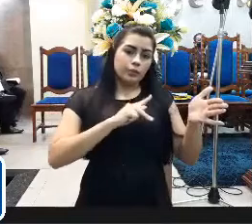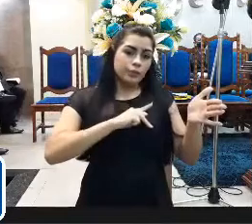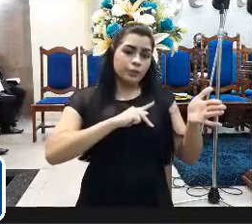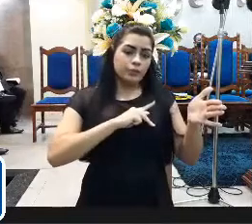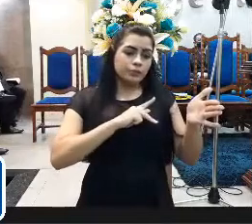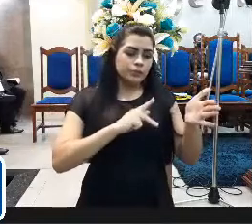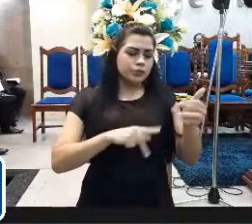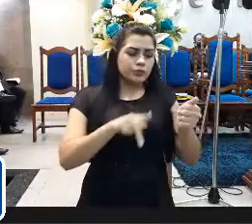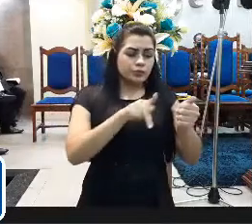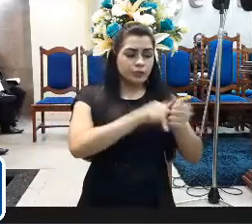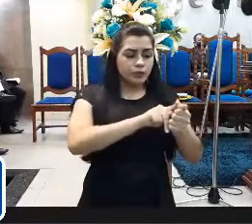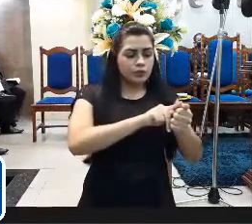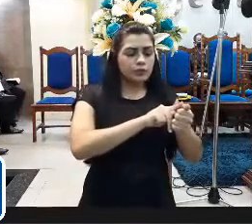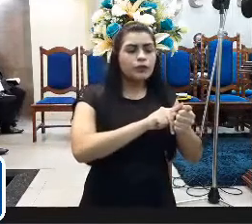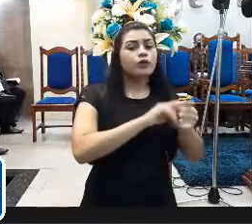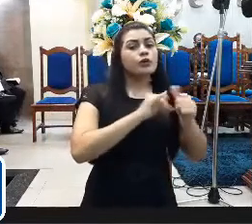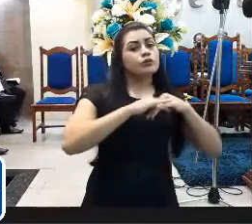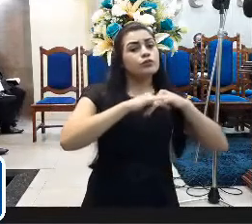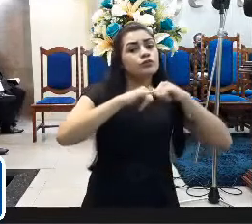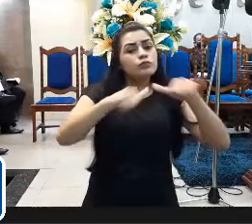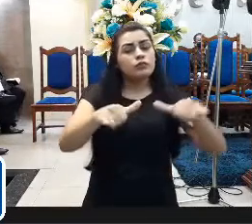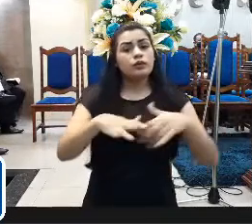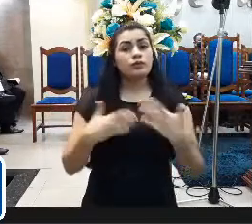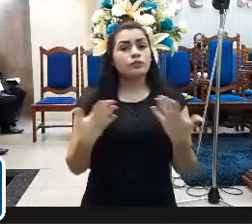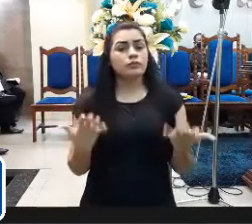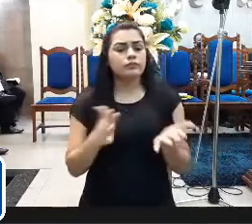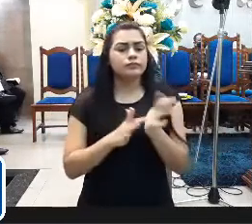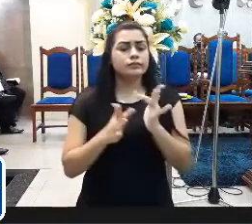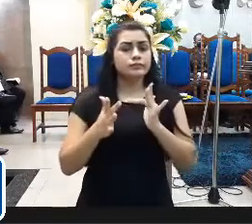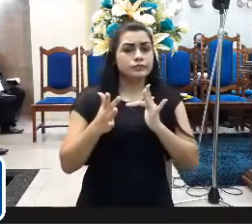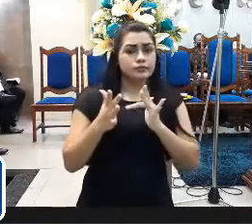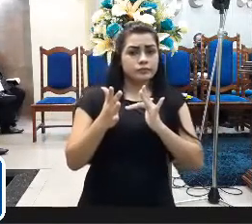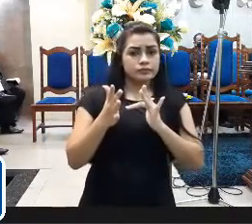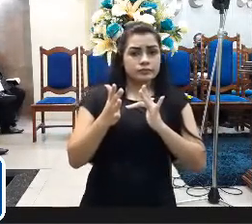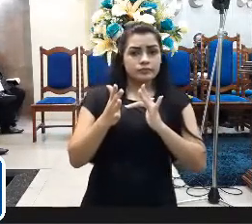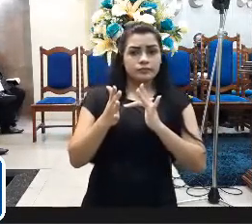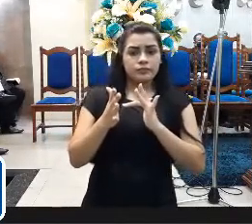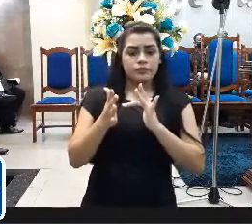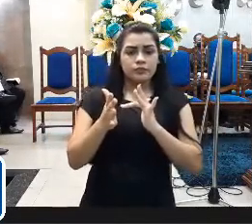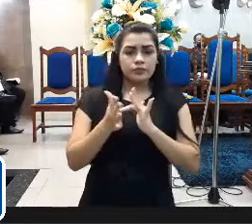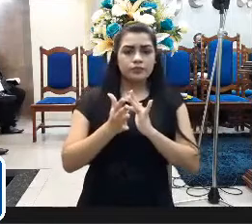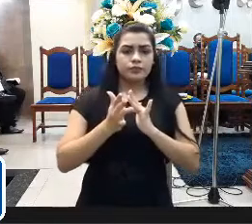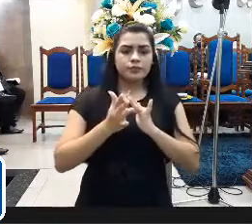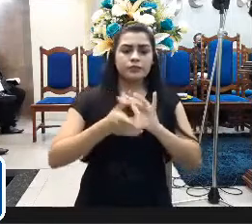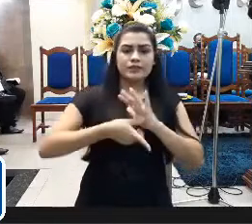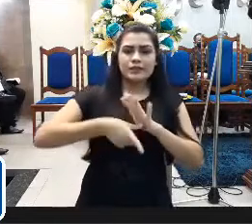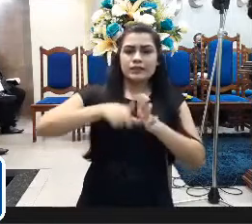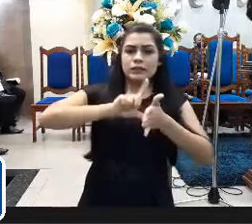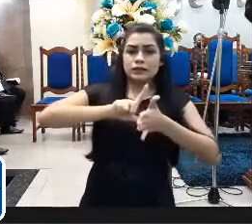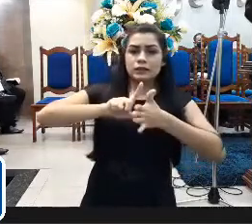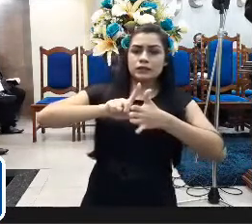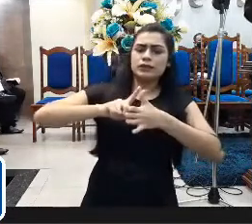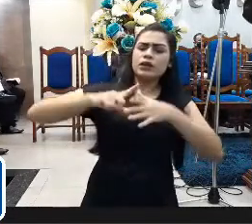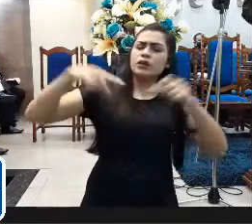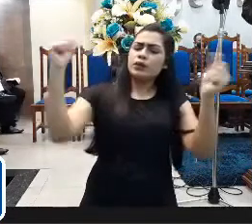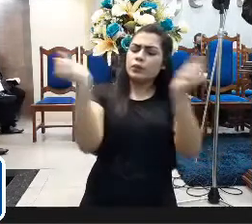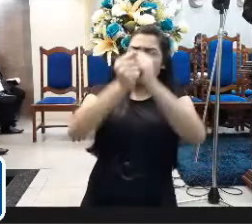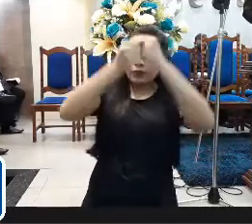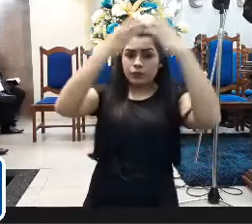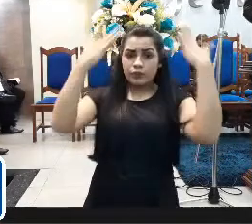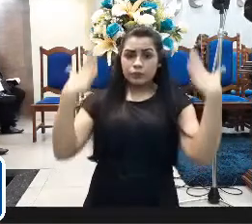Jesus, para chegar à glorificação, ele também enfrentou sofrimentos. Lá pelos versículos